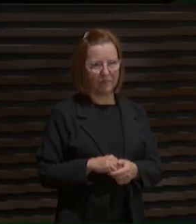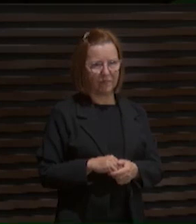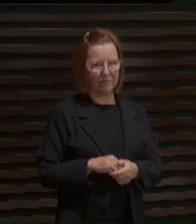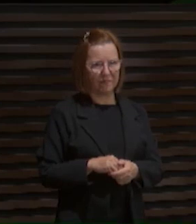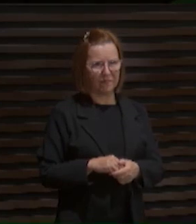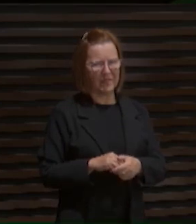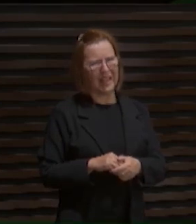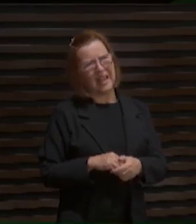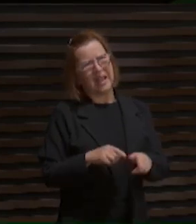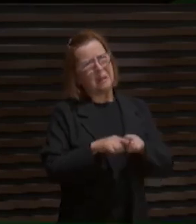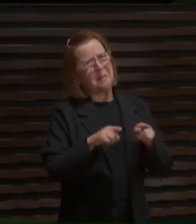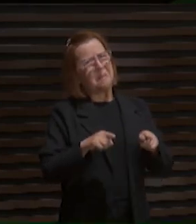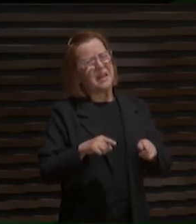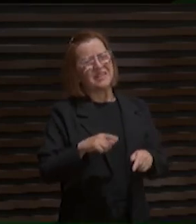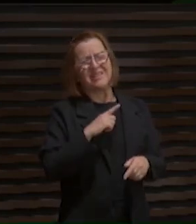eu tenho essa luta.